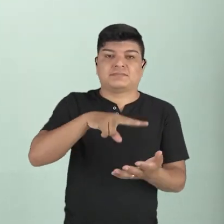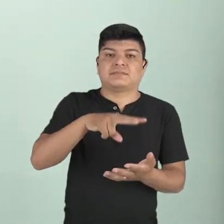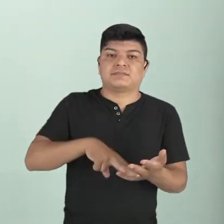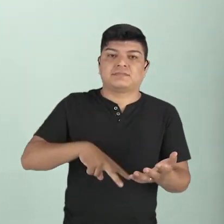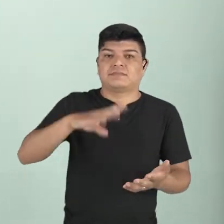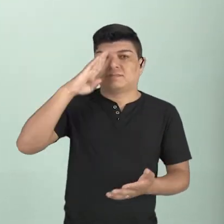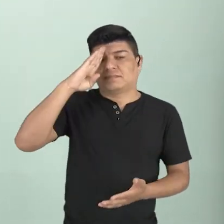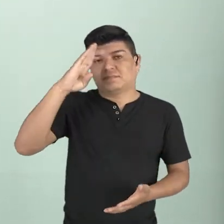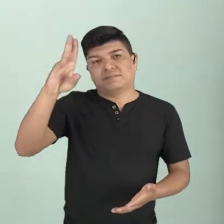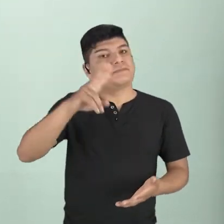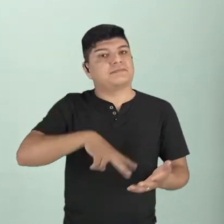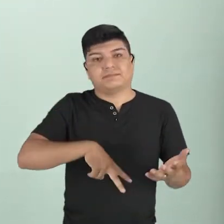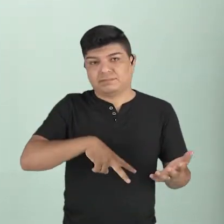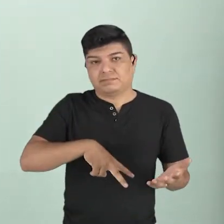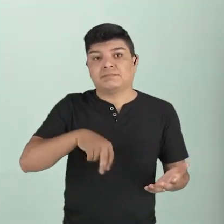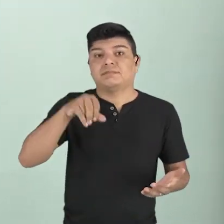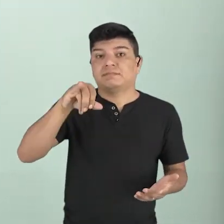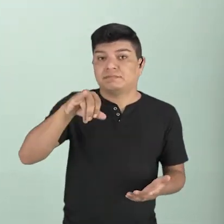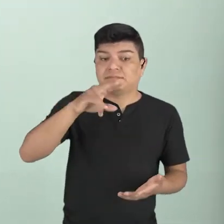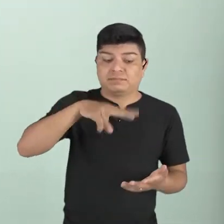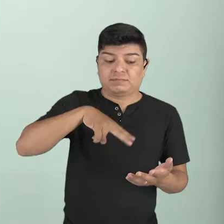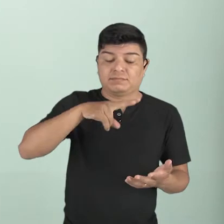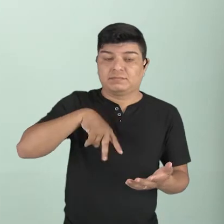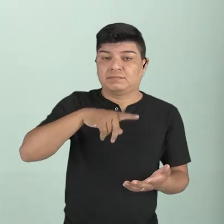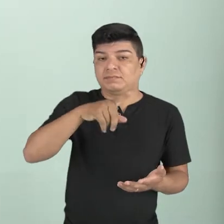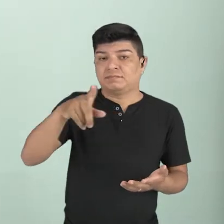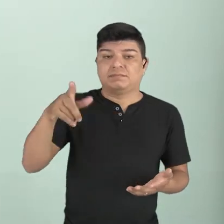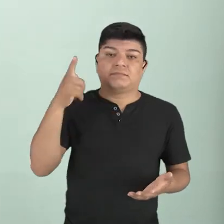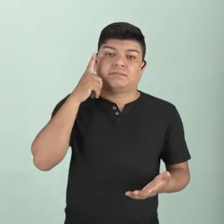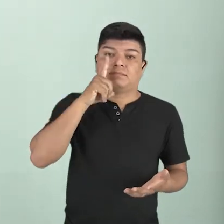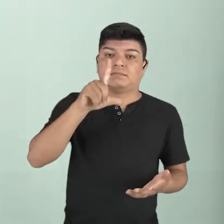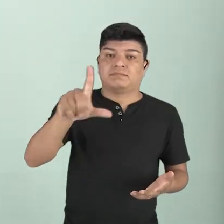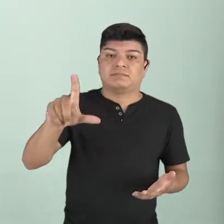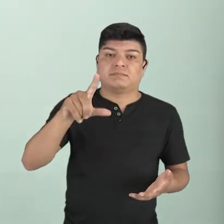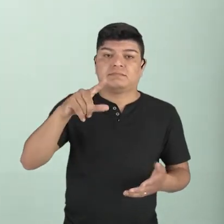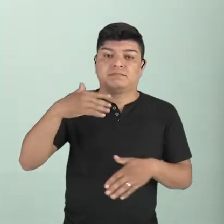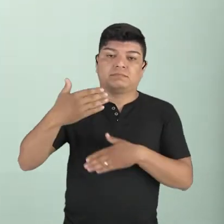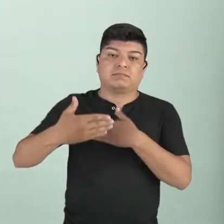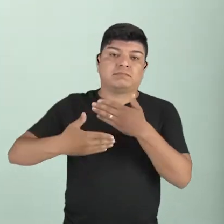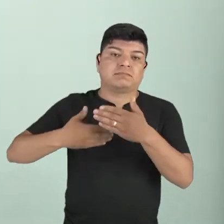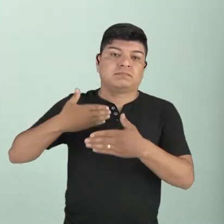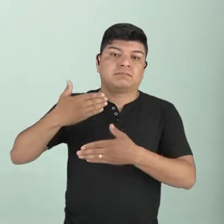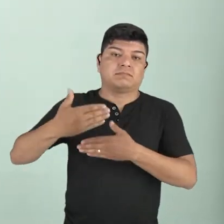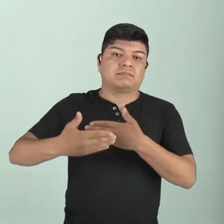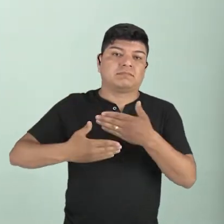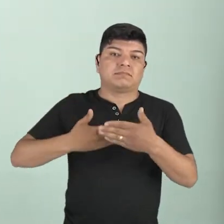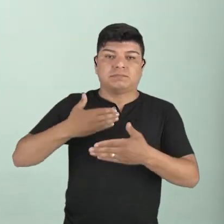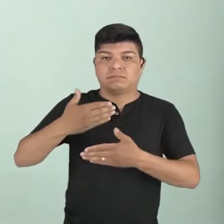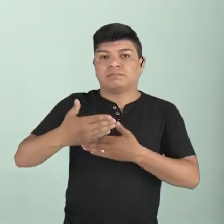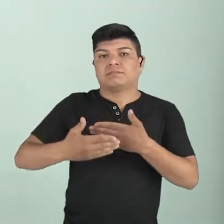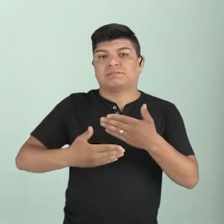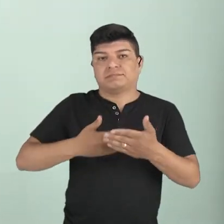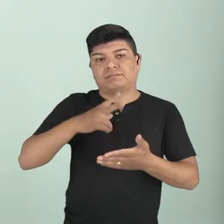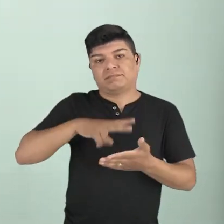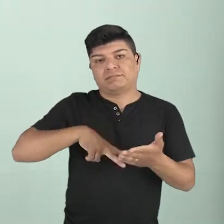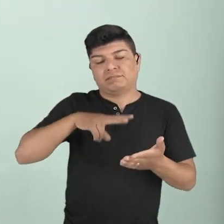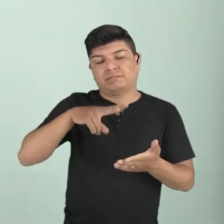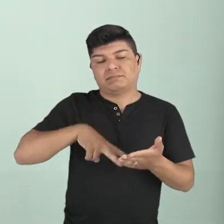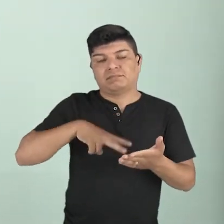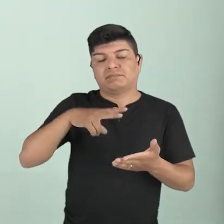o principal é ler. Se você ler, você vai adquirindo no decorrer das situações, das